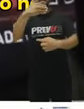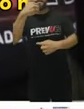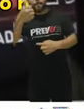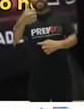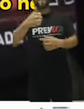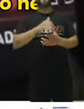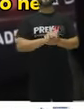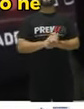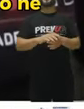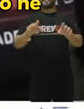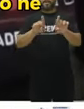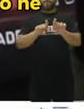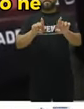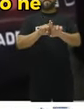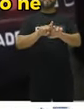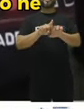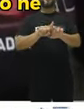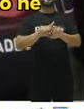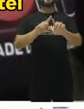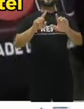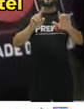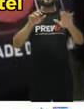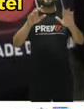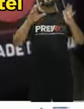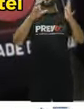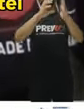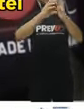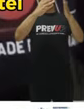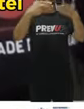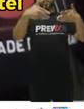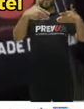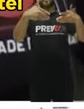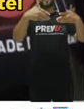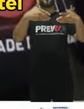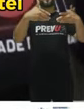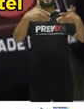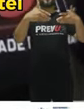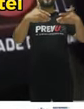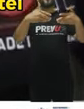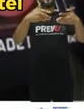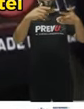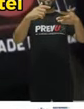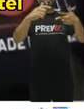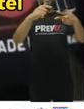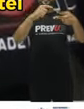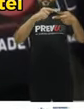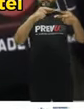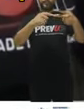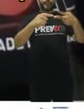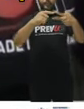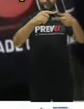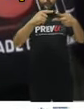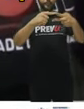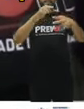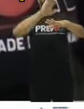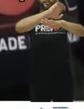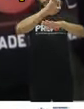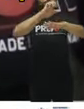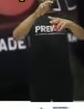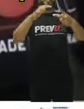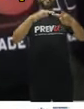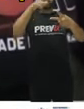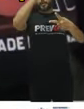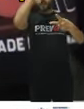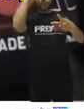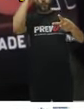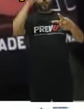minha recém-aprovação nos dois últimos concursos públicos que eu prestei, o do Estado e o